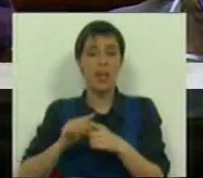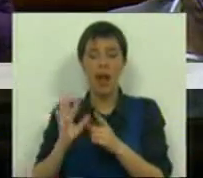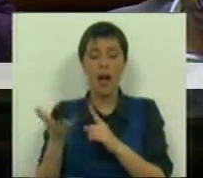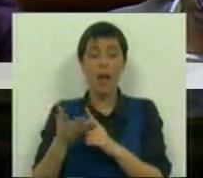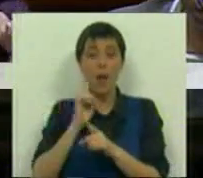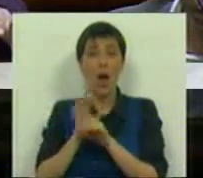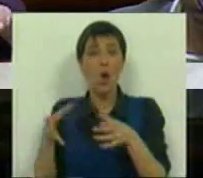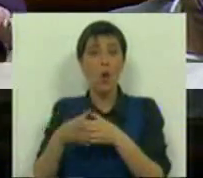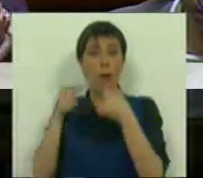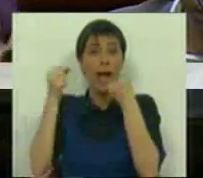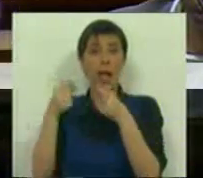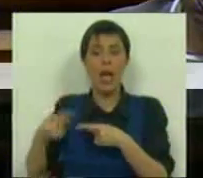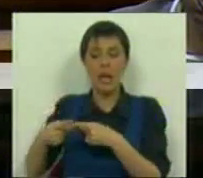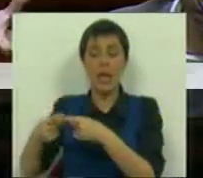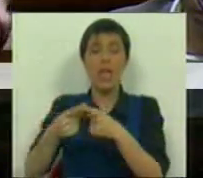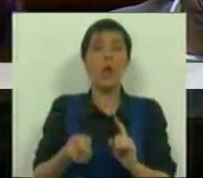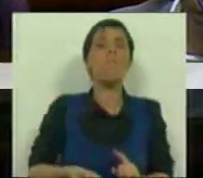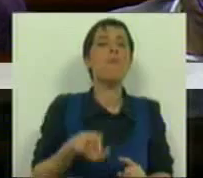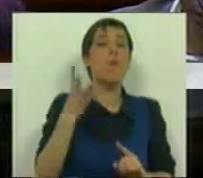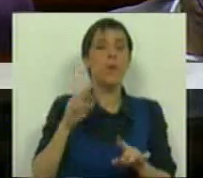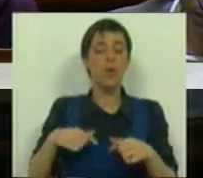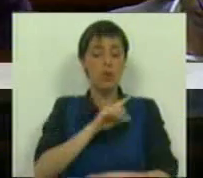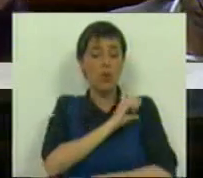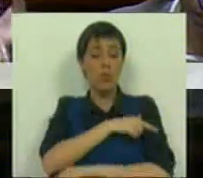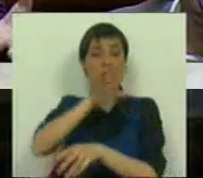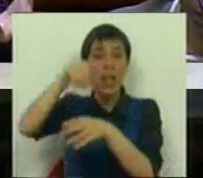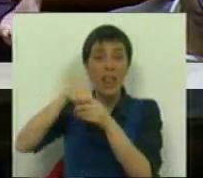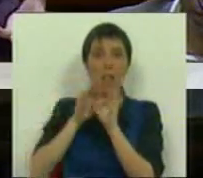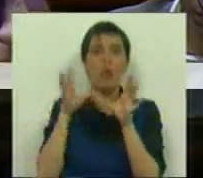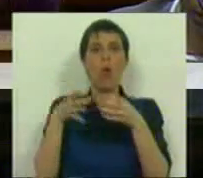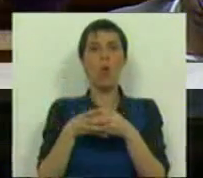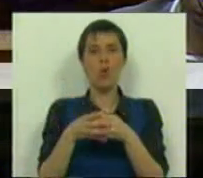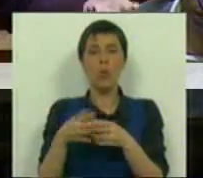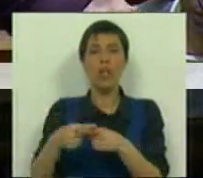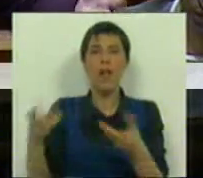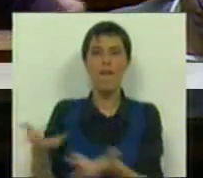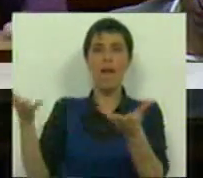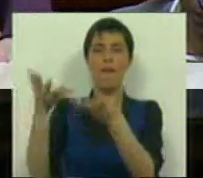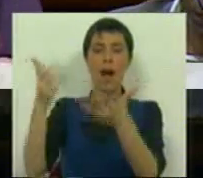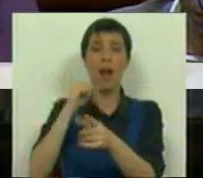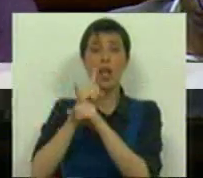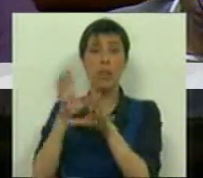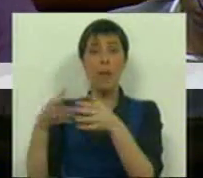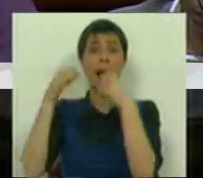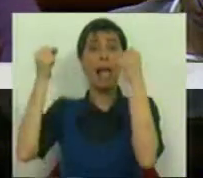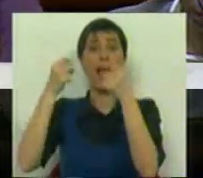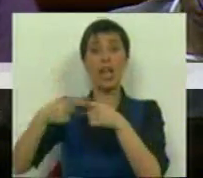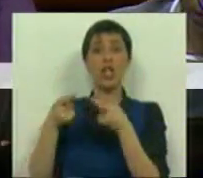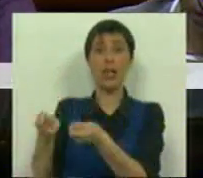volta dessas mesmas claques, quando são muitas vezes estes poderes dentro dos clubes que estimulam estas mesmas